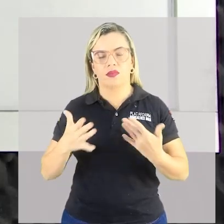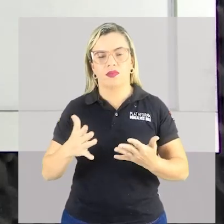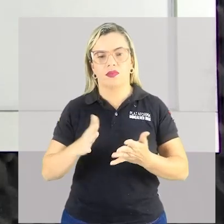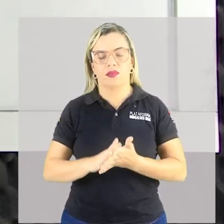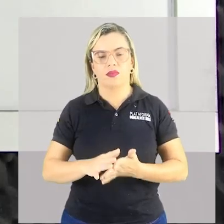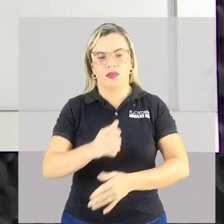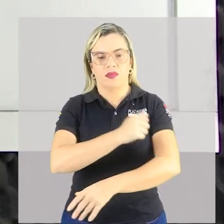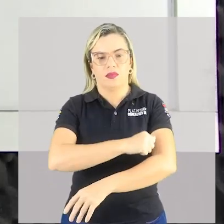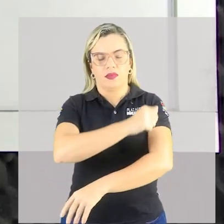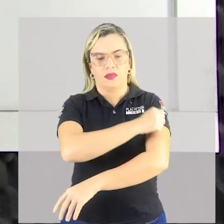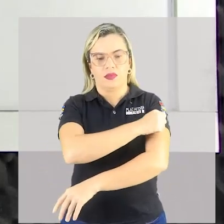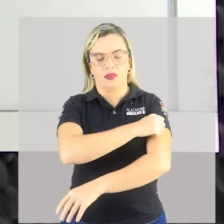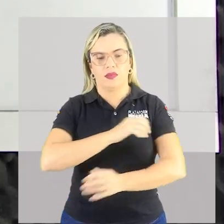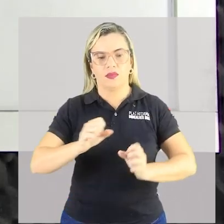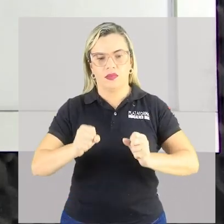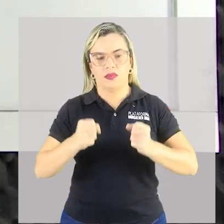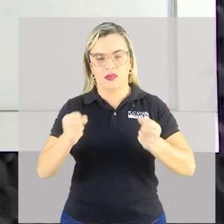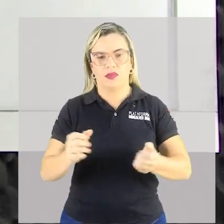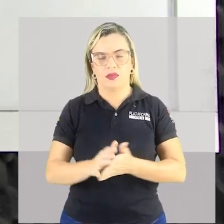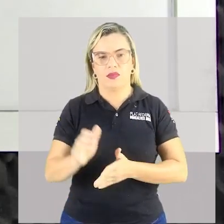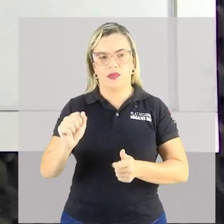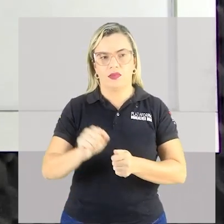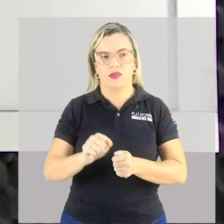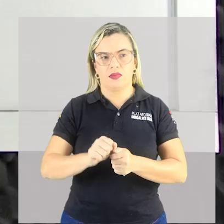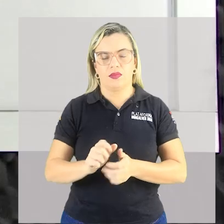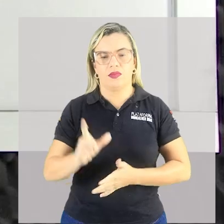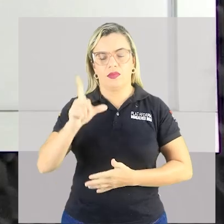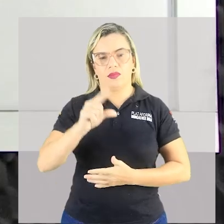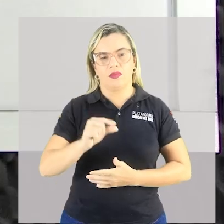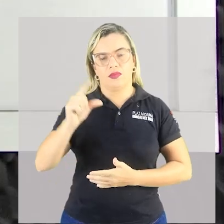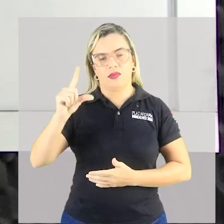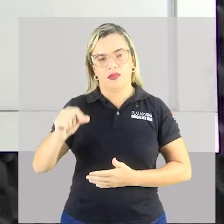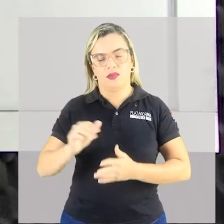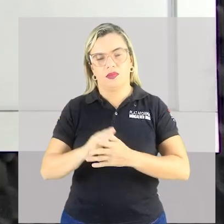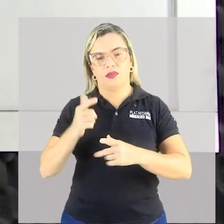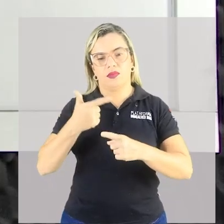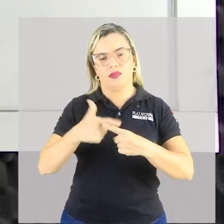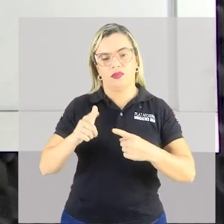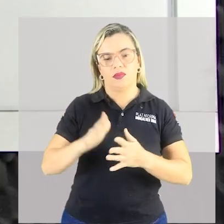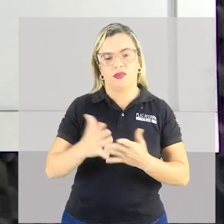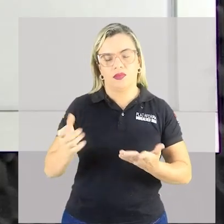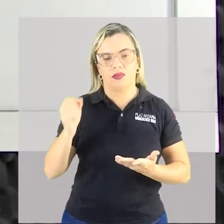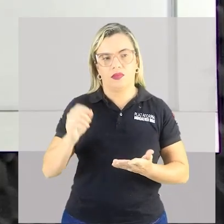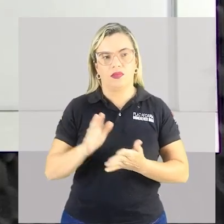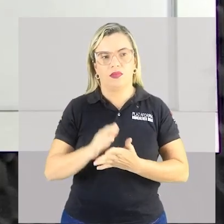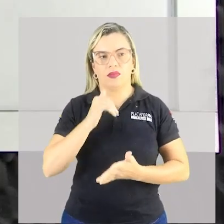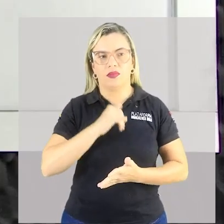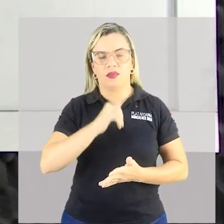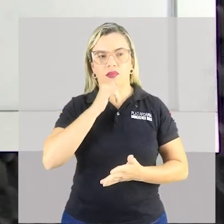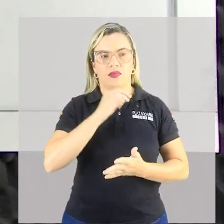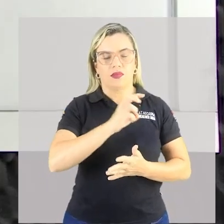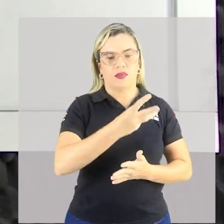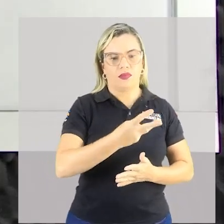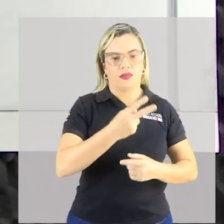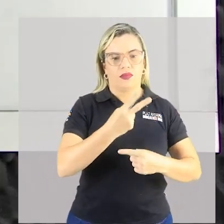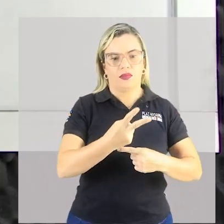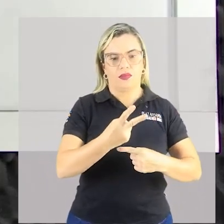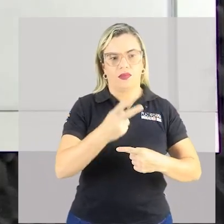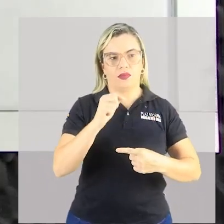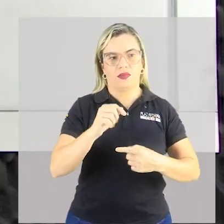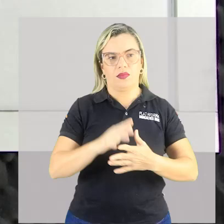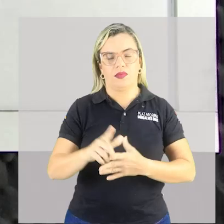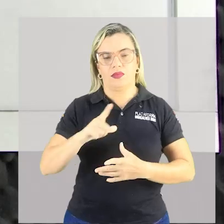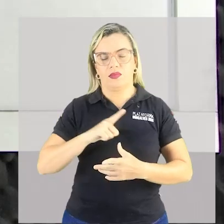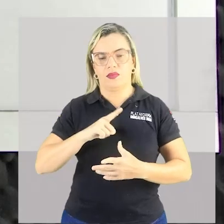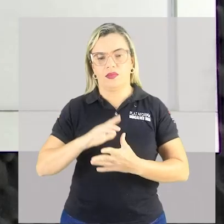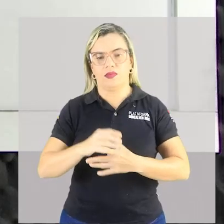a gente pode até fazer algumas simplificações, né? Algumas simplificações. Por exemplo, você tem 32 e você